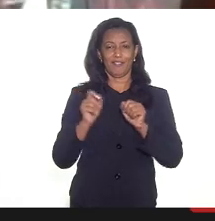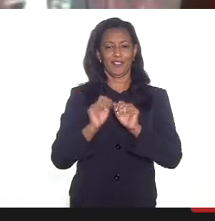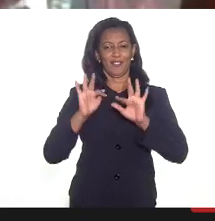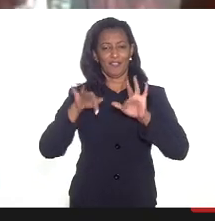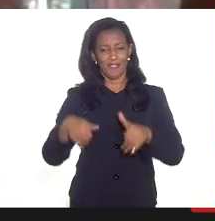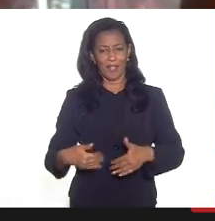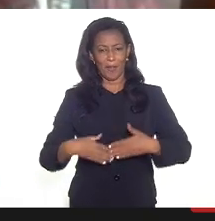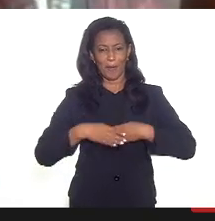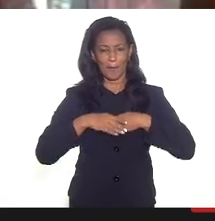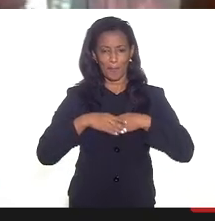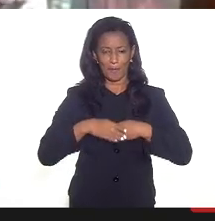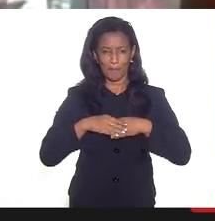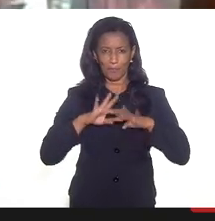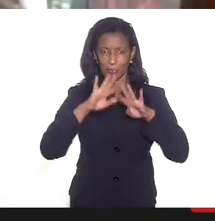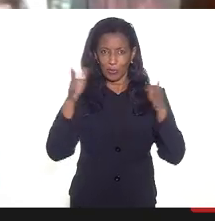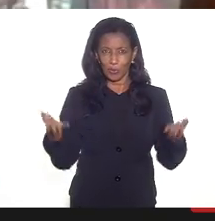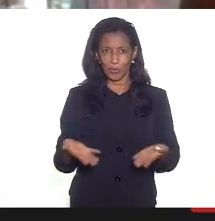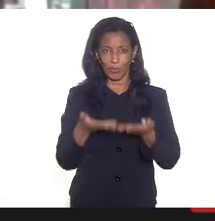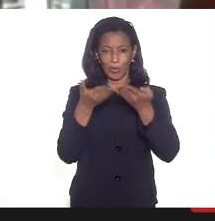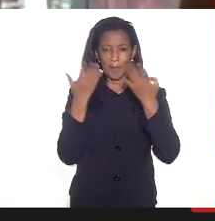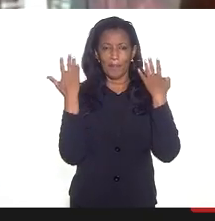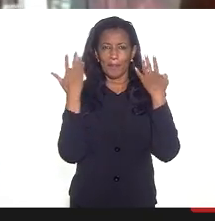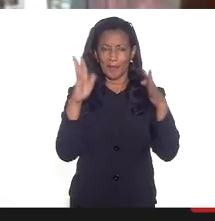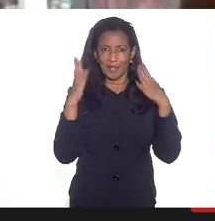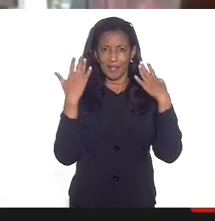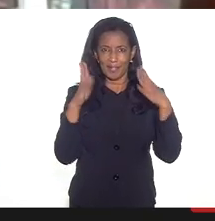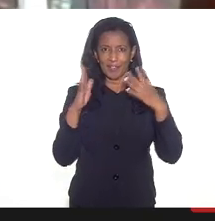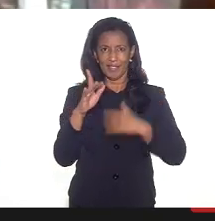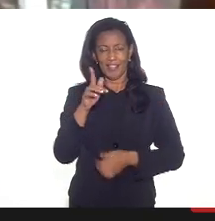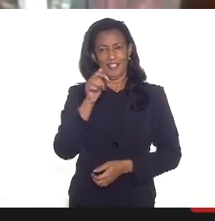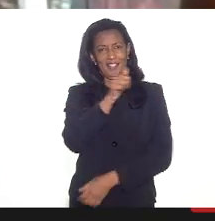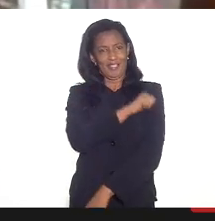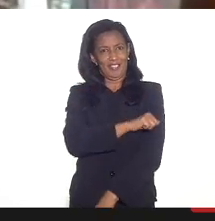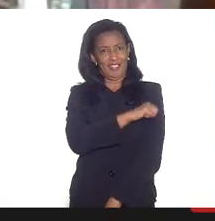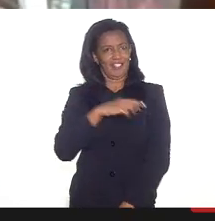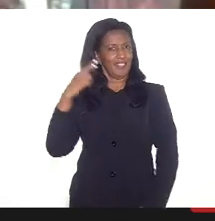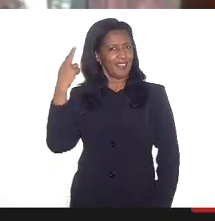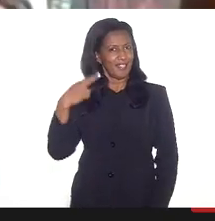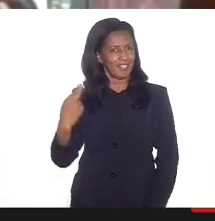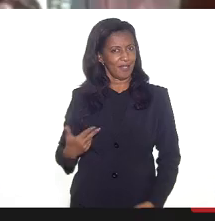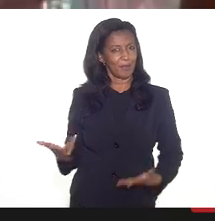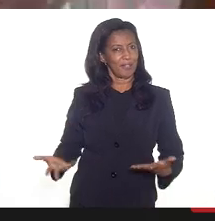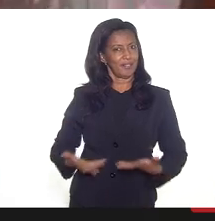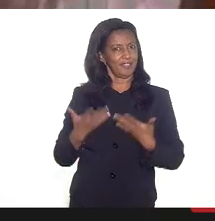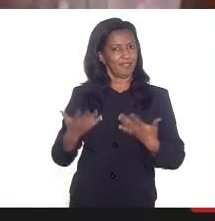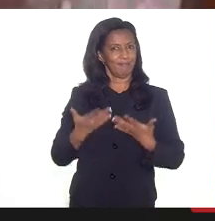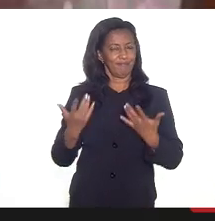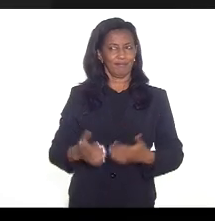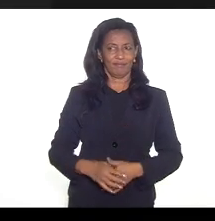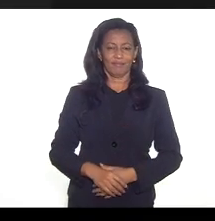final, cumprimentando todos que estão aqui e parabenizando a enfermeira Rejane por essa iniciativa.